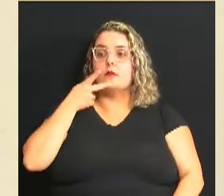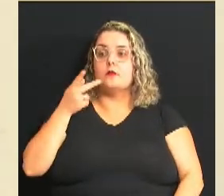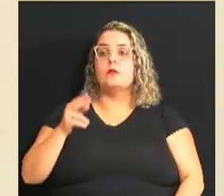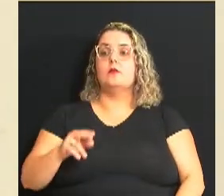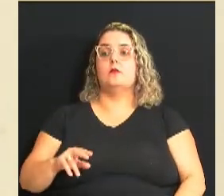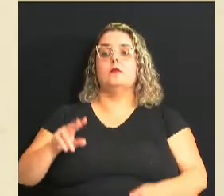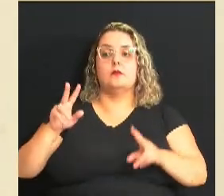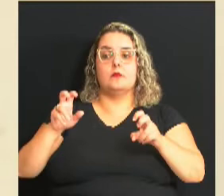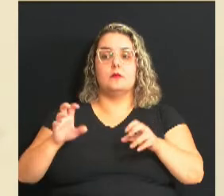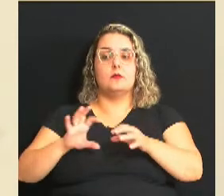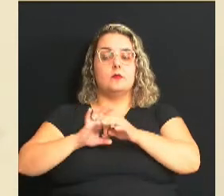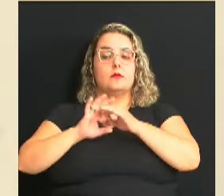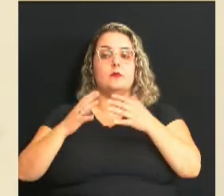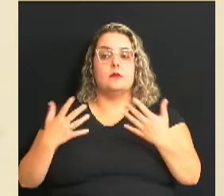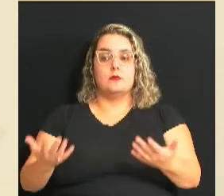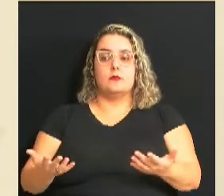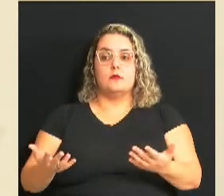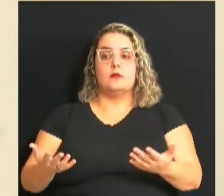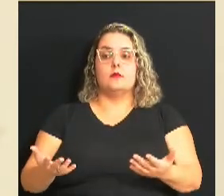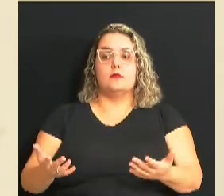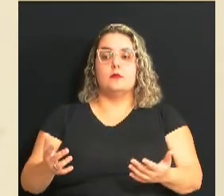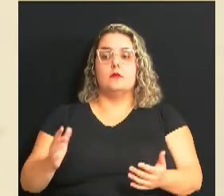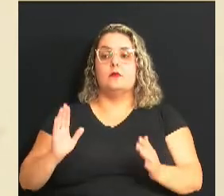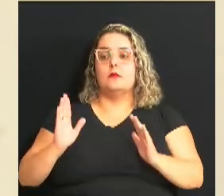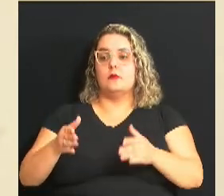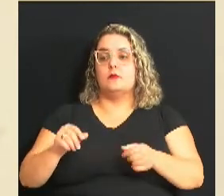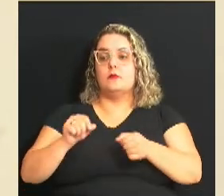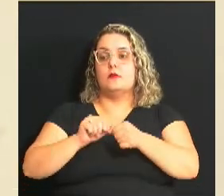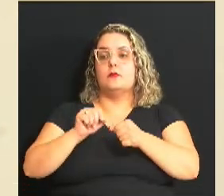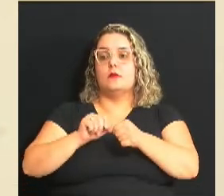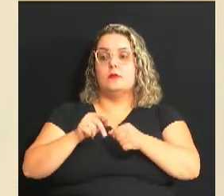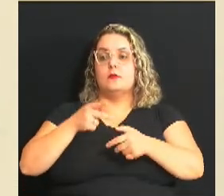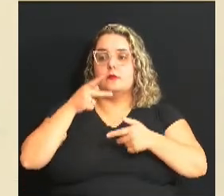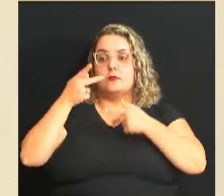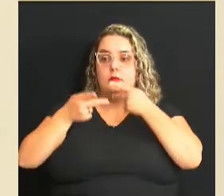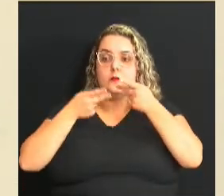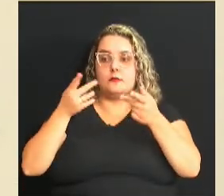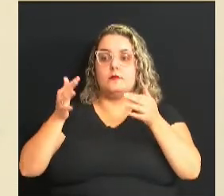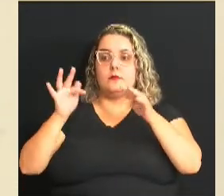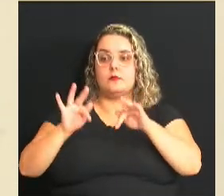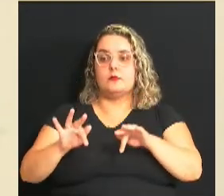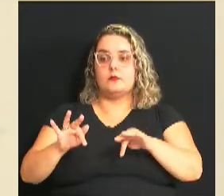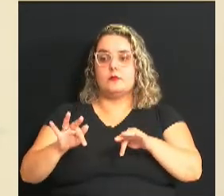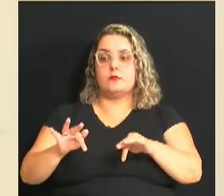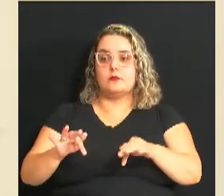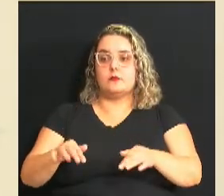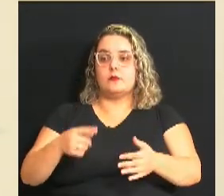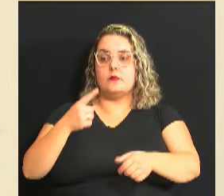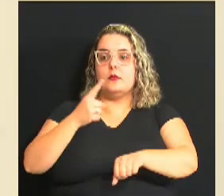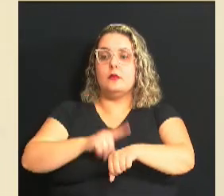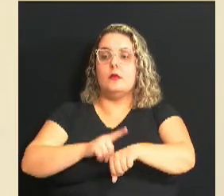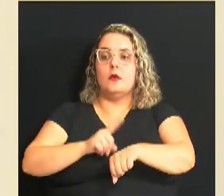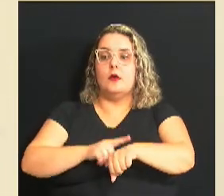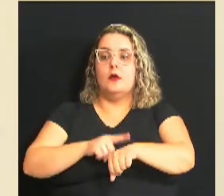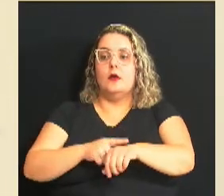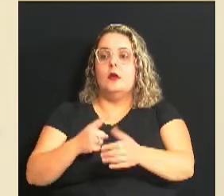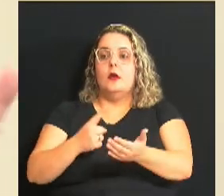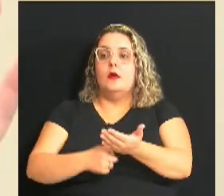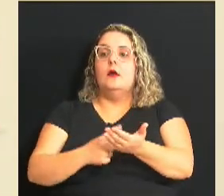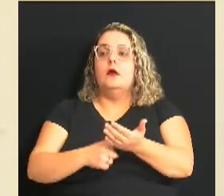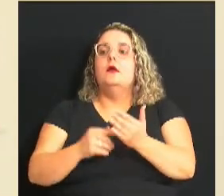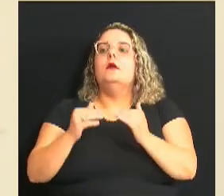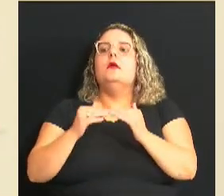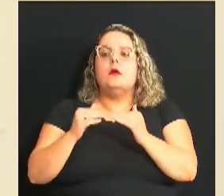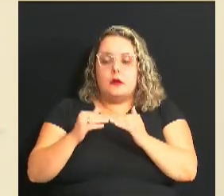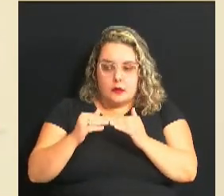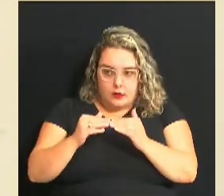disso à vontade, e depois já façam as considerações finais, e nós vamos cumprir aqui aquele acordo que nós fizemos